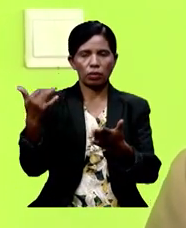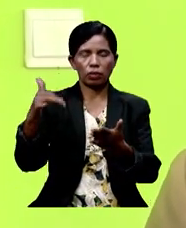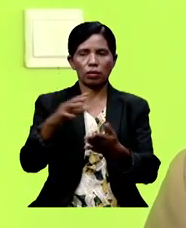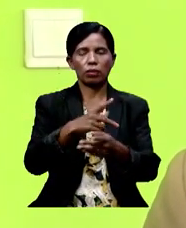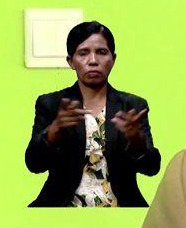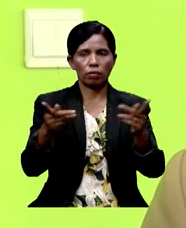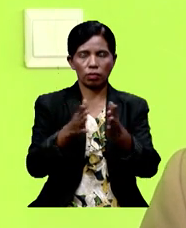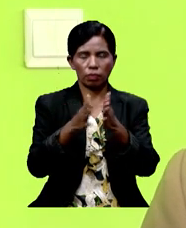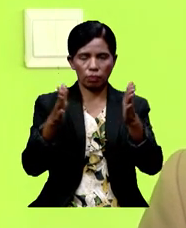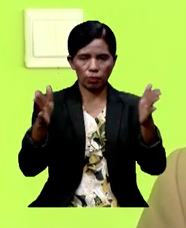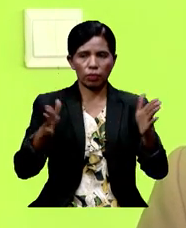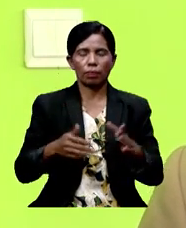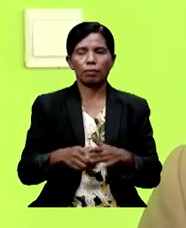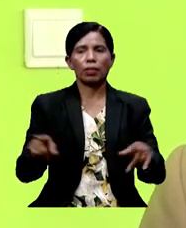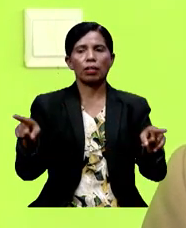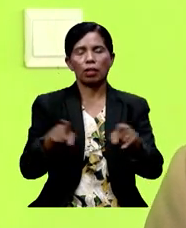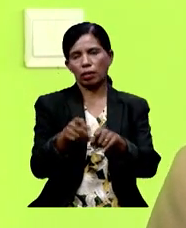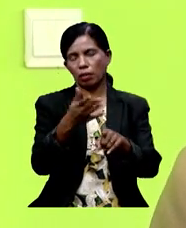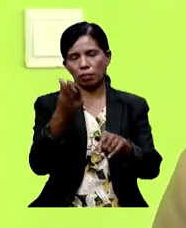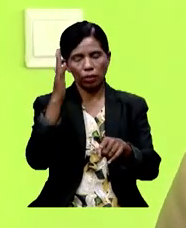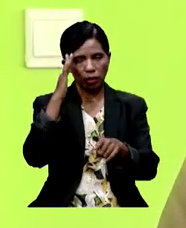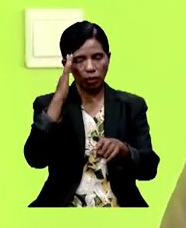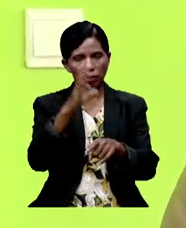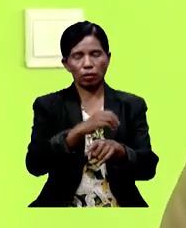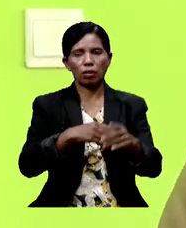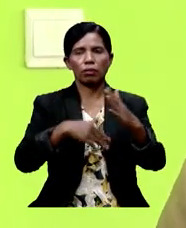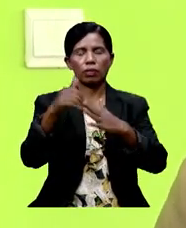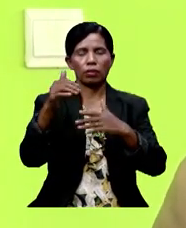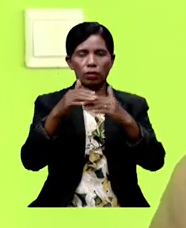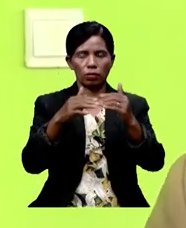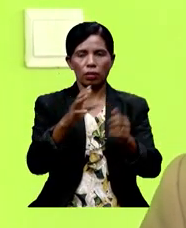bot. Hanessa, depois de ir até infraestruturas,